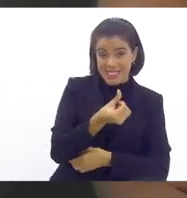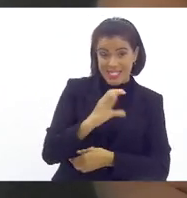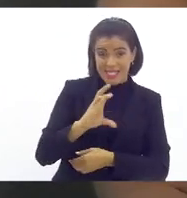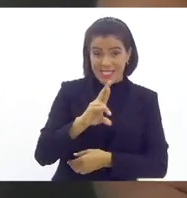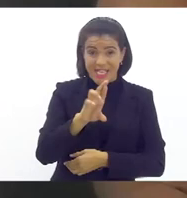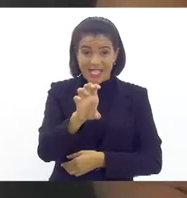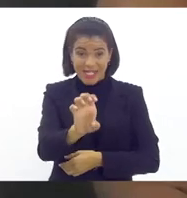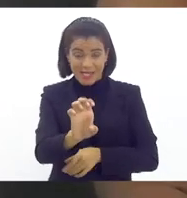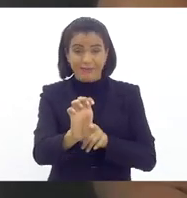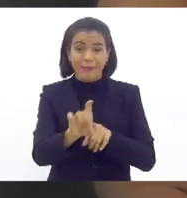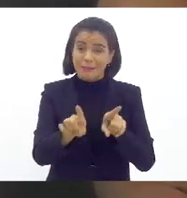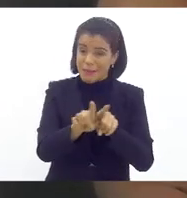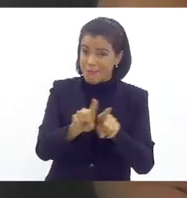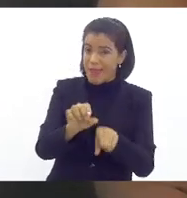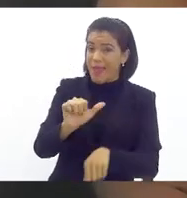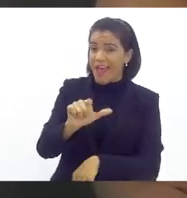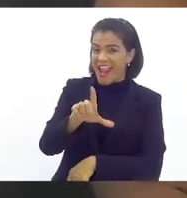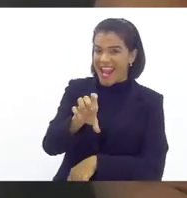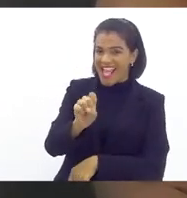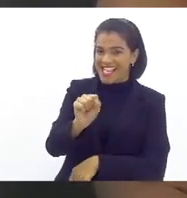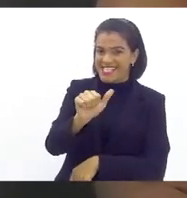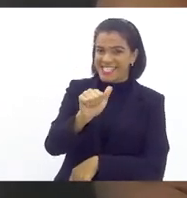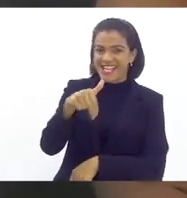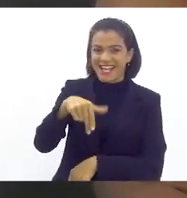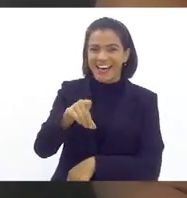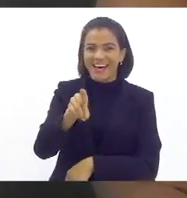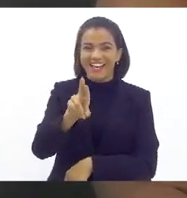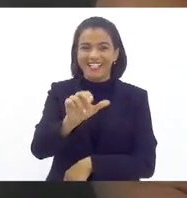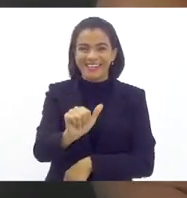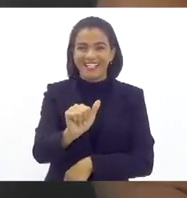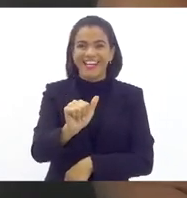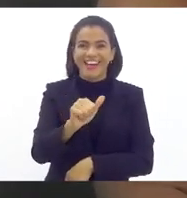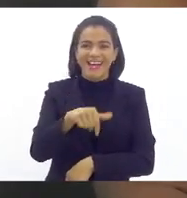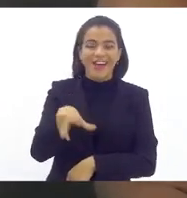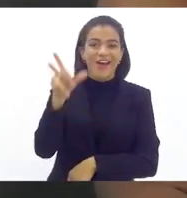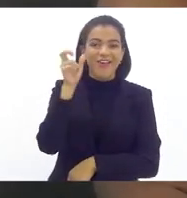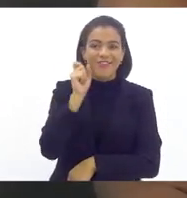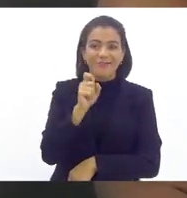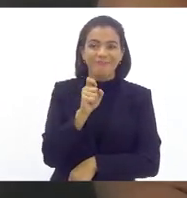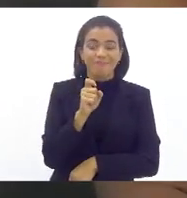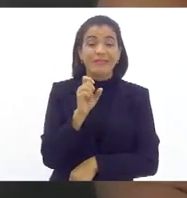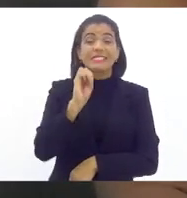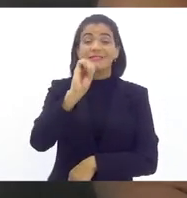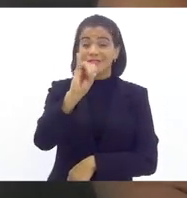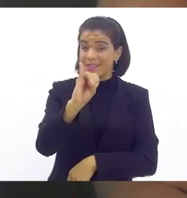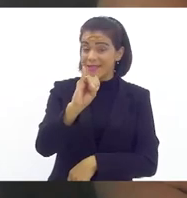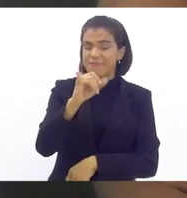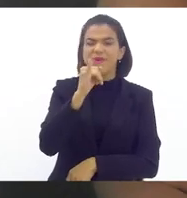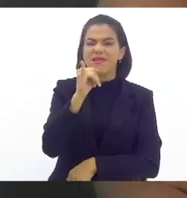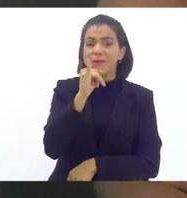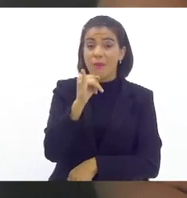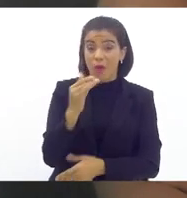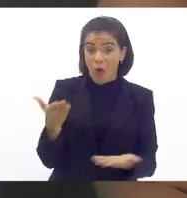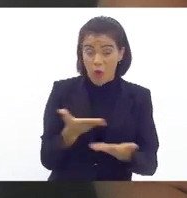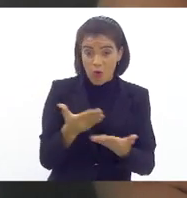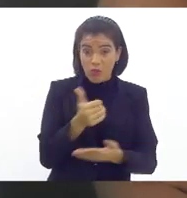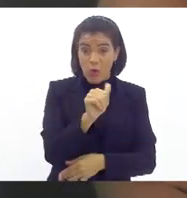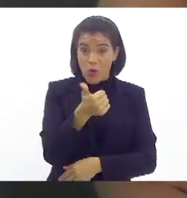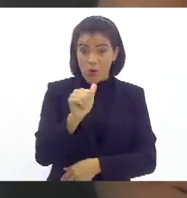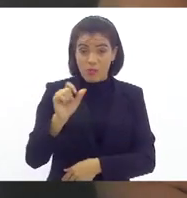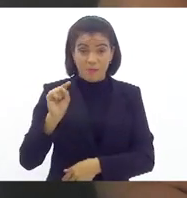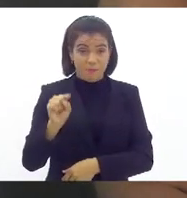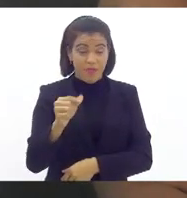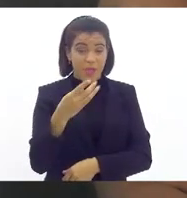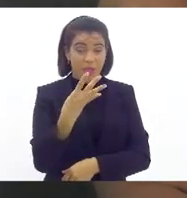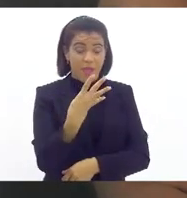Se, e o que a Alessandra também falou que eu ouvi assim que eu cheguei, eu falei a mesma coisa hoje de manhã, se a lei, que hoje é 11.645, está